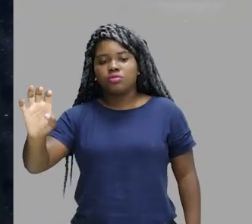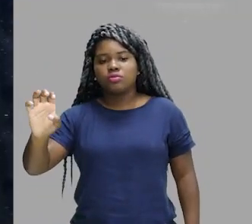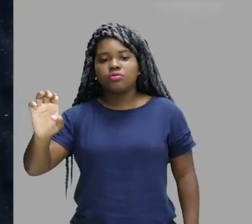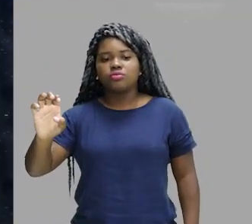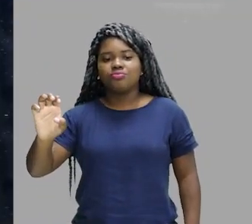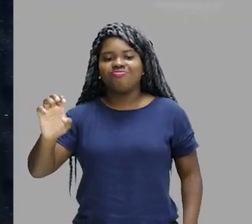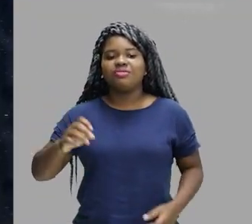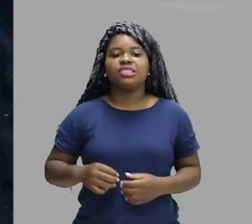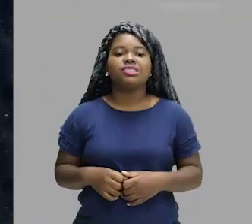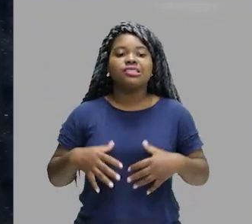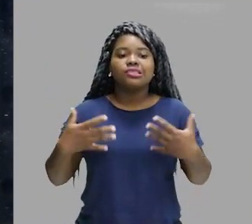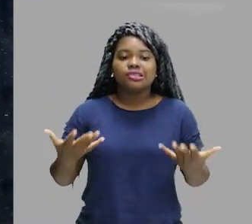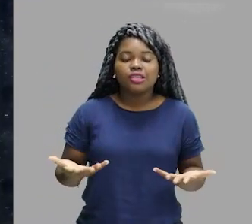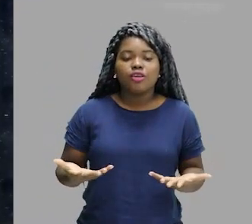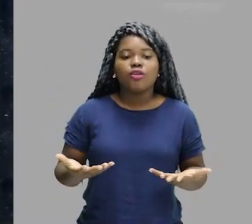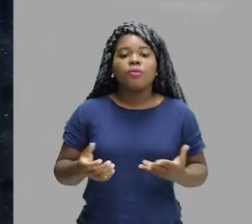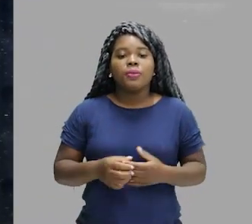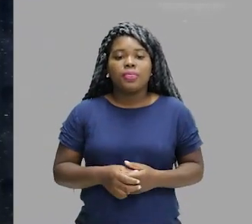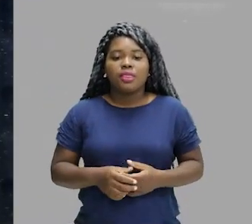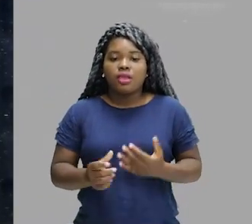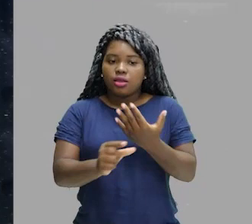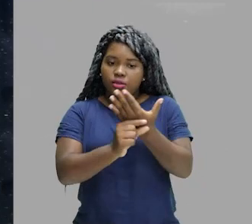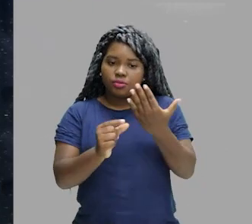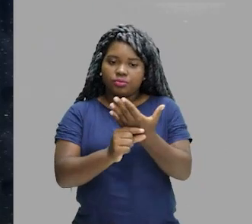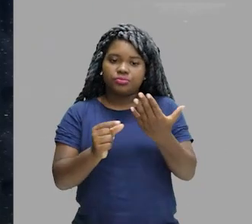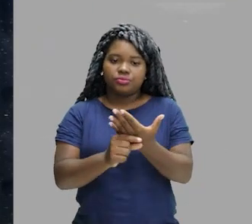autor de uma das obras mais fascinantes e mais